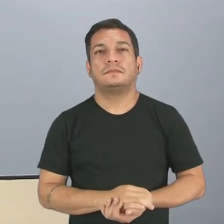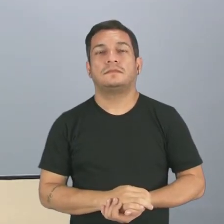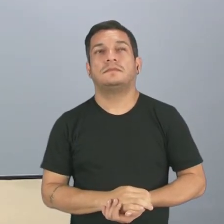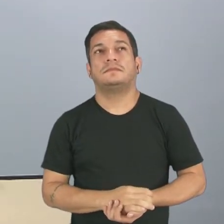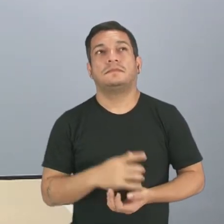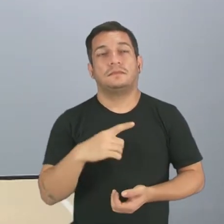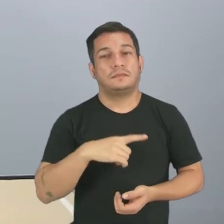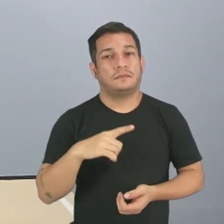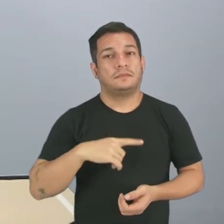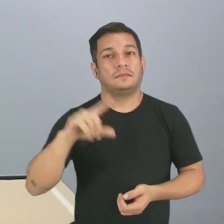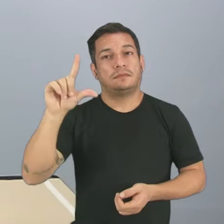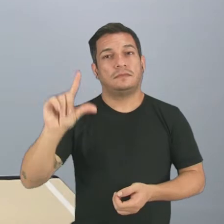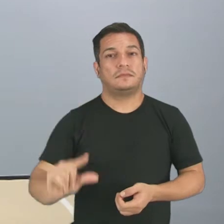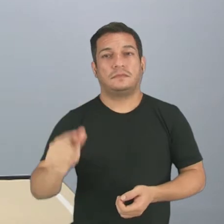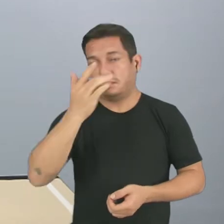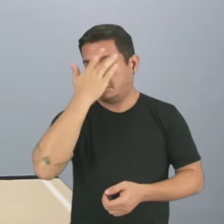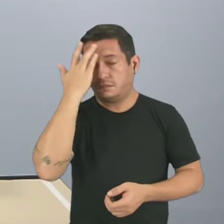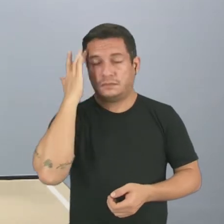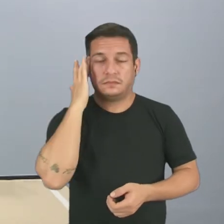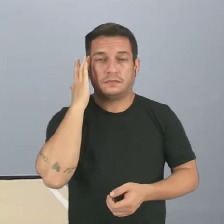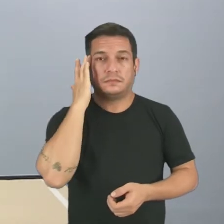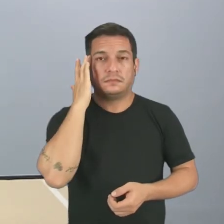tem menos pessoas,